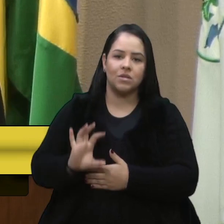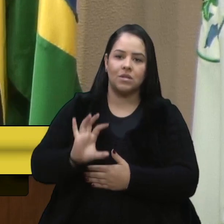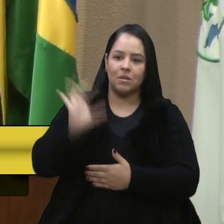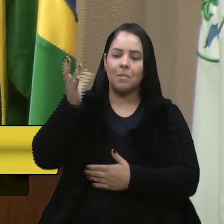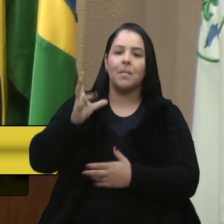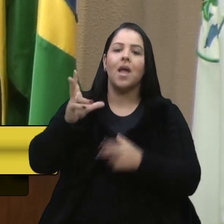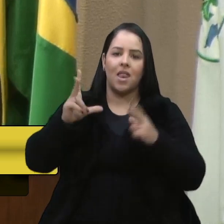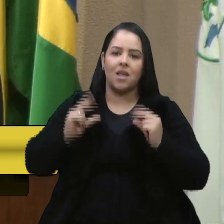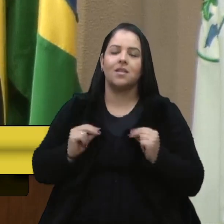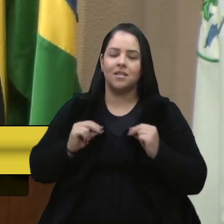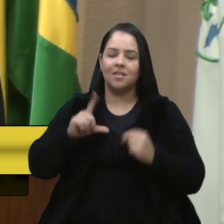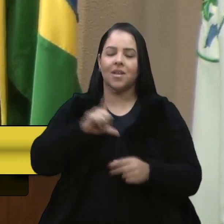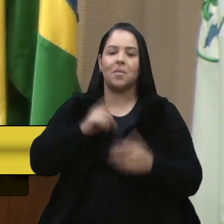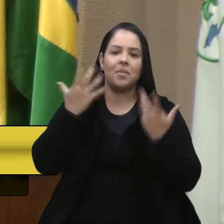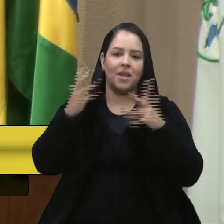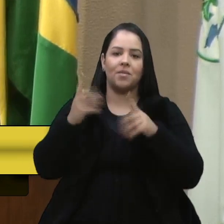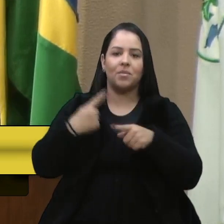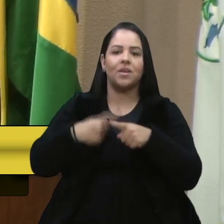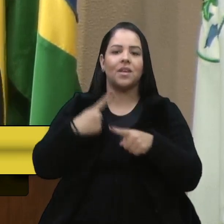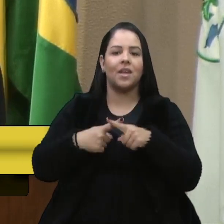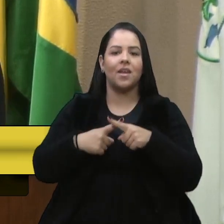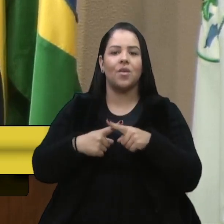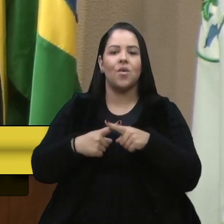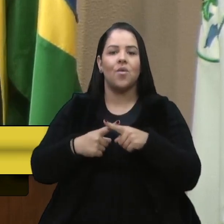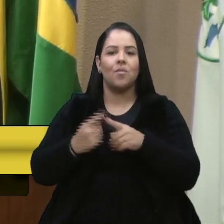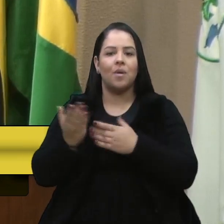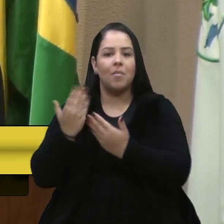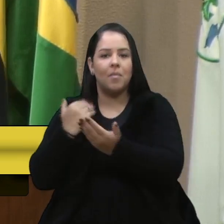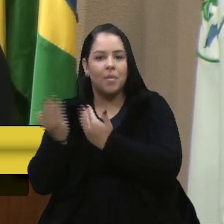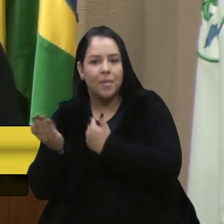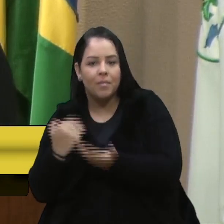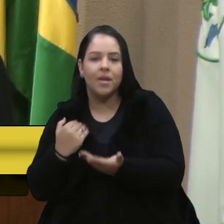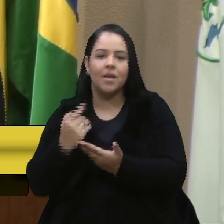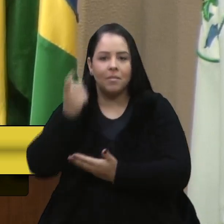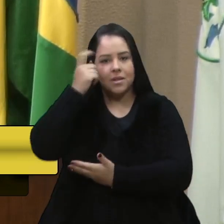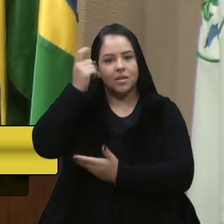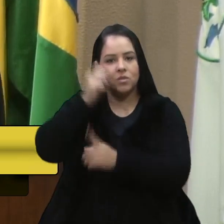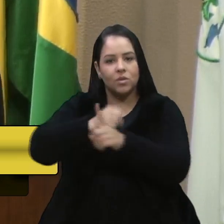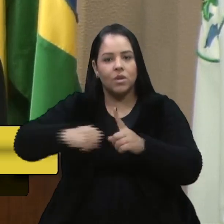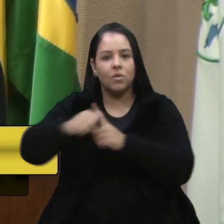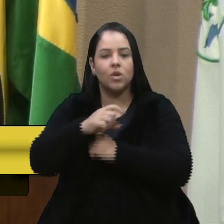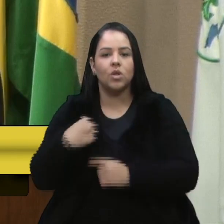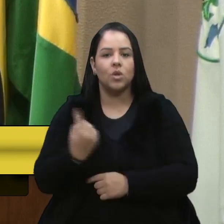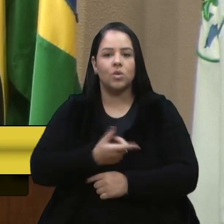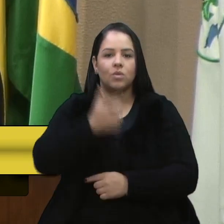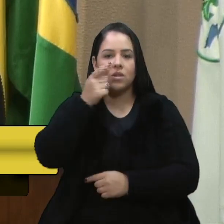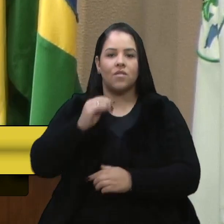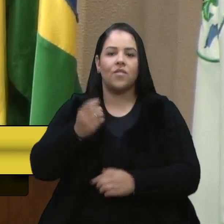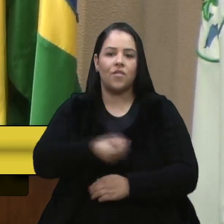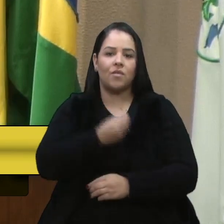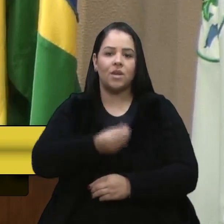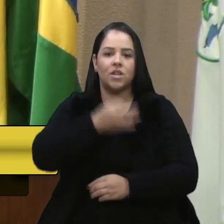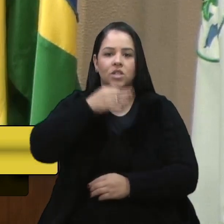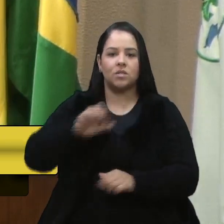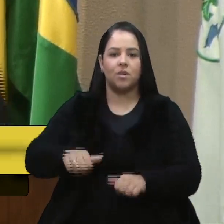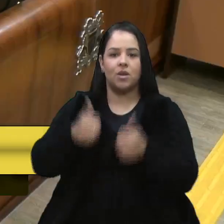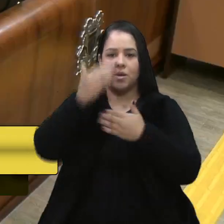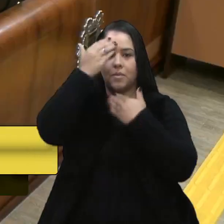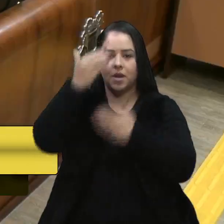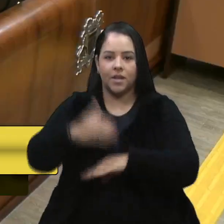ser parabenizada, porque é com diálogo e pensando no social que a gente vai conseguir viver numa Caxias melhor. Muito obrigada.